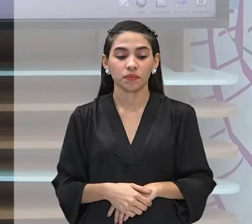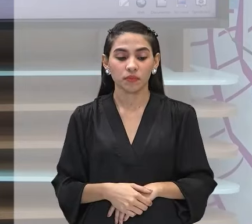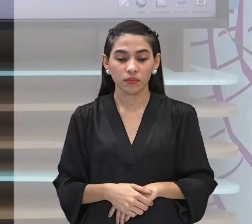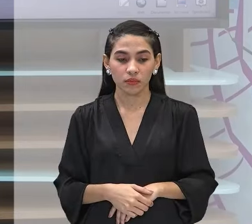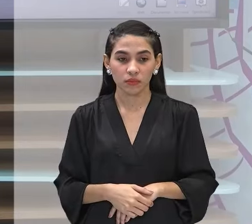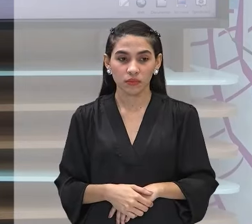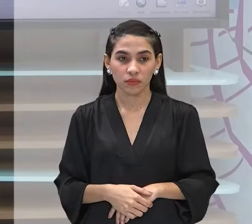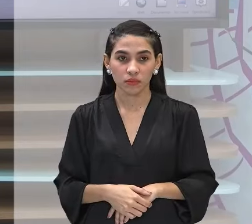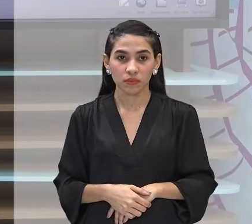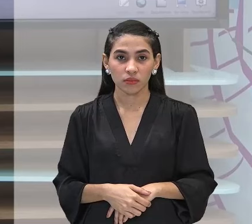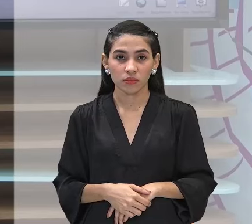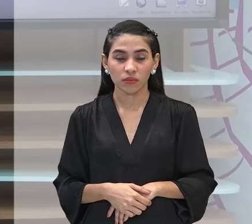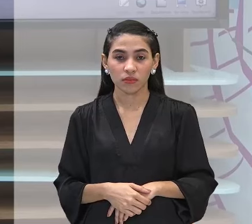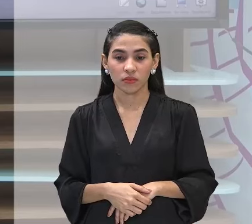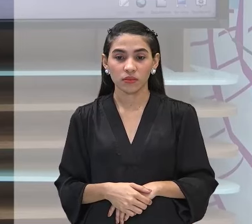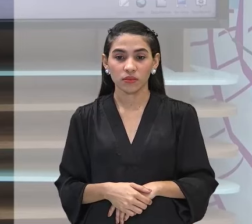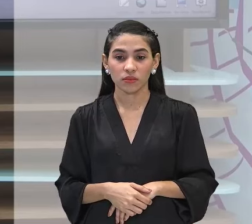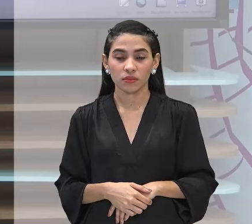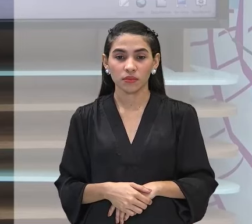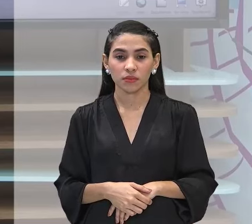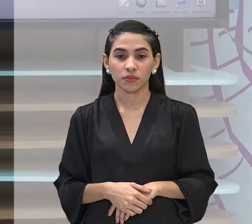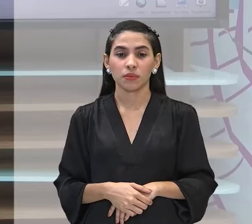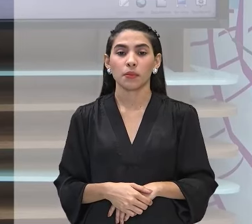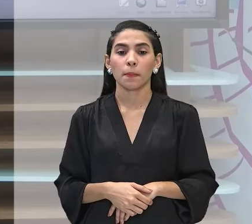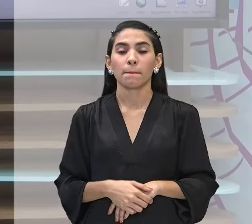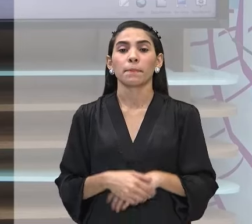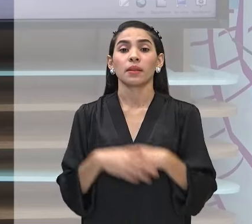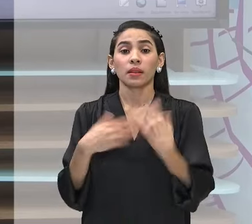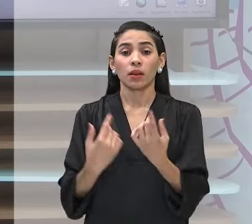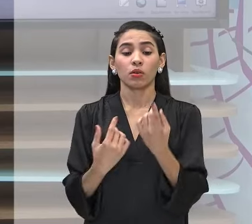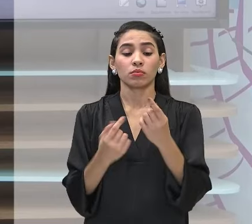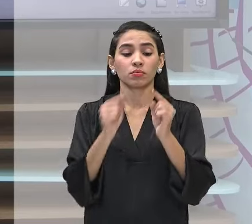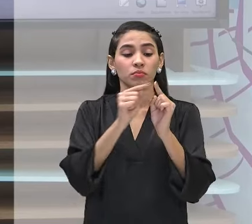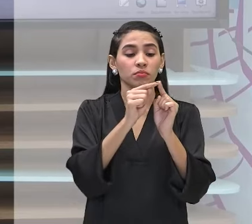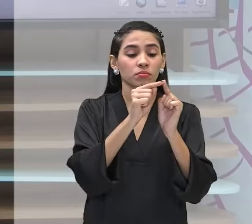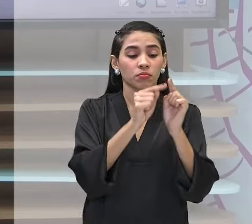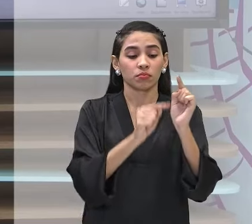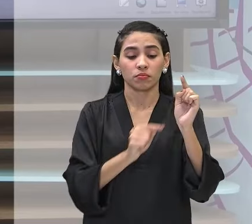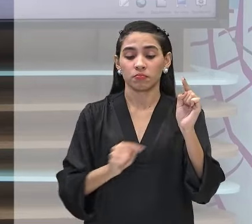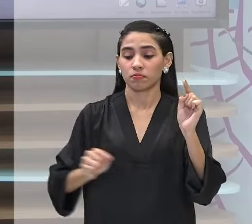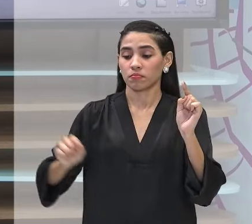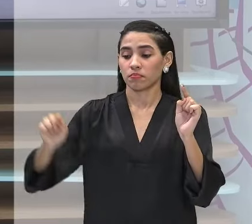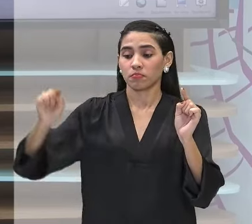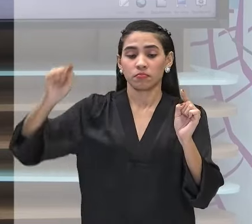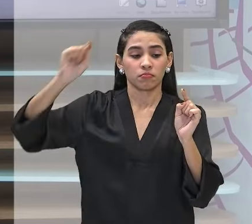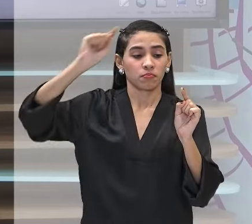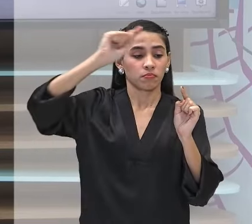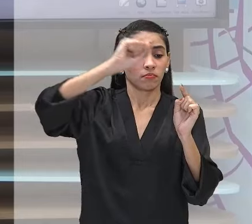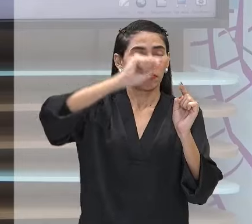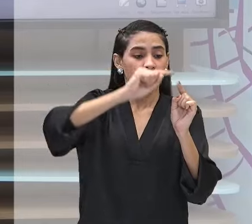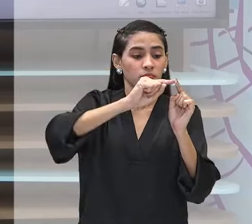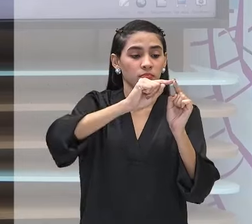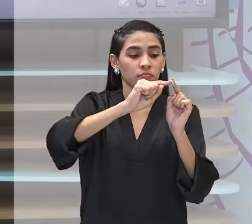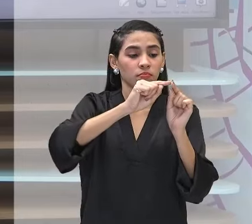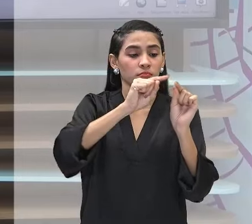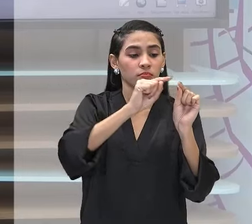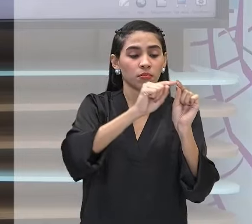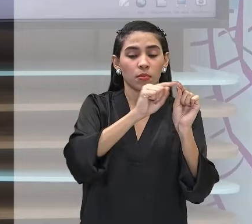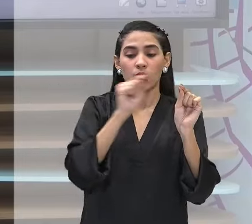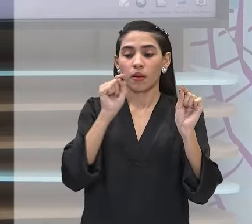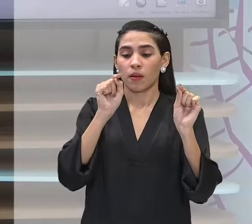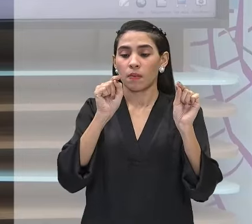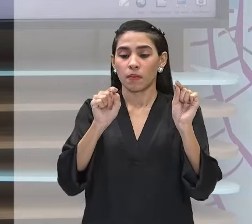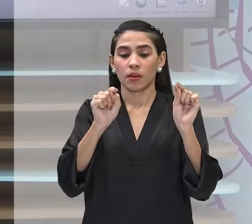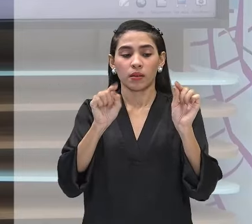ponto ele passa pelo Centro indo ligando um ao outro e o